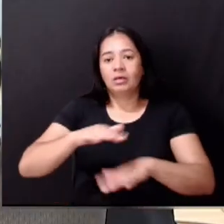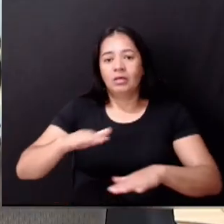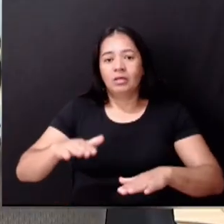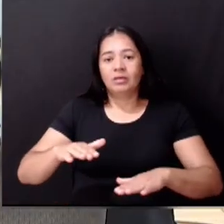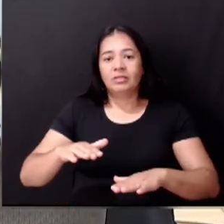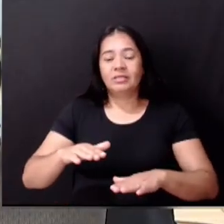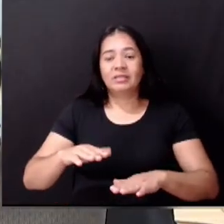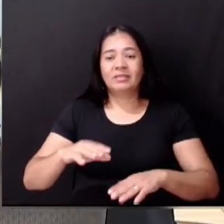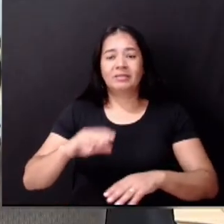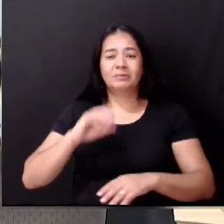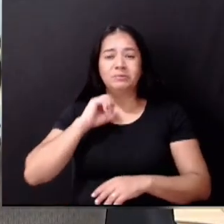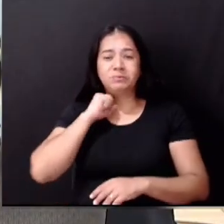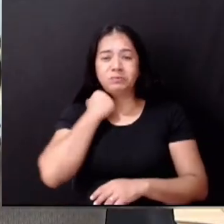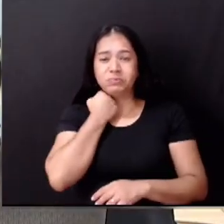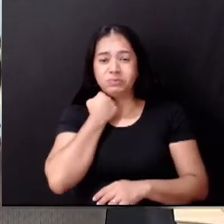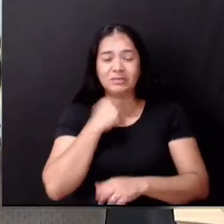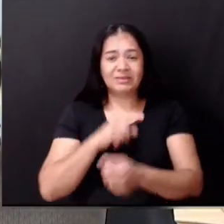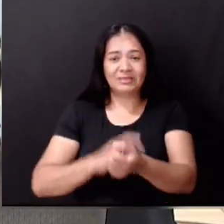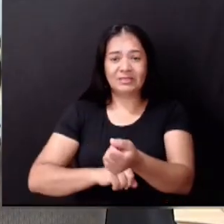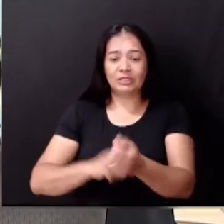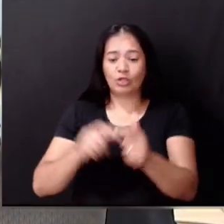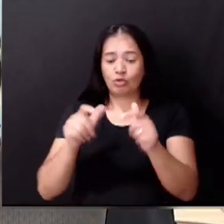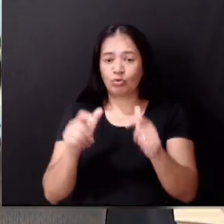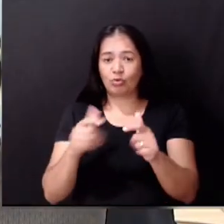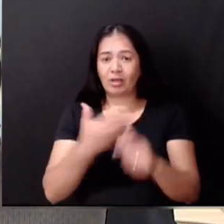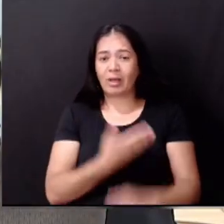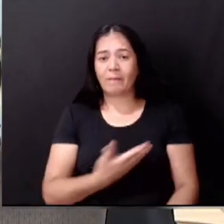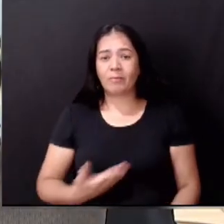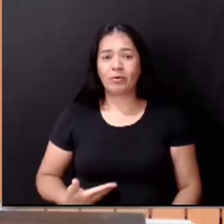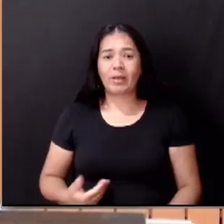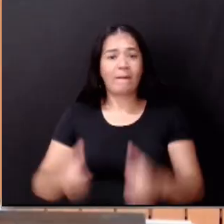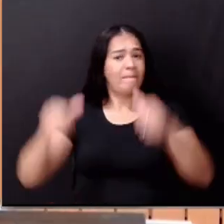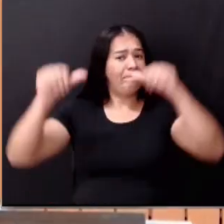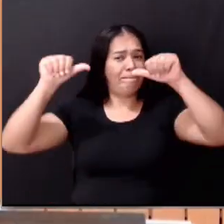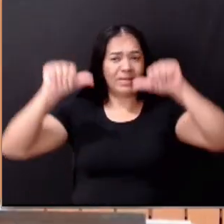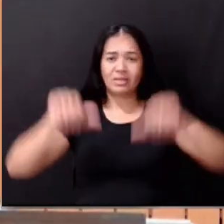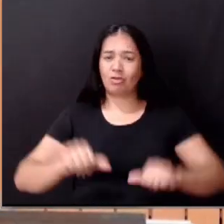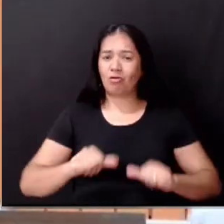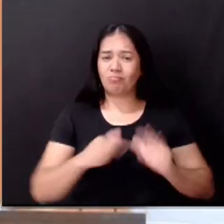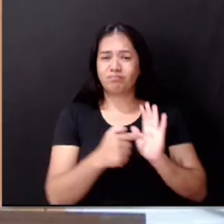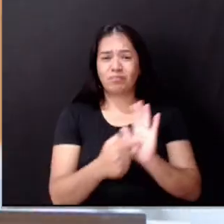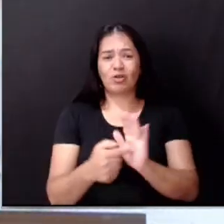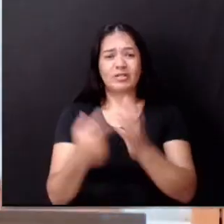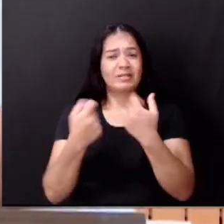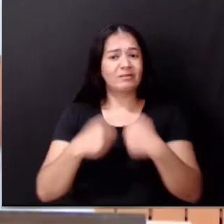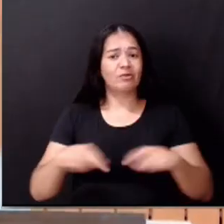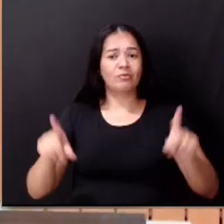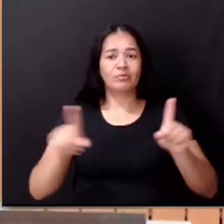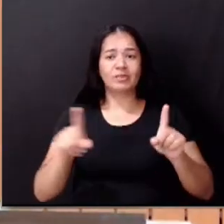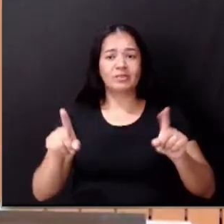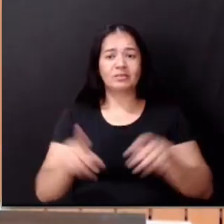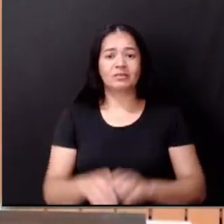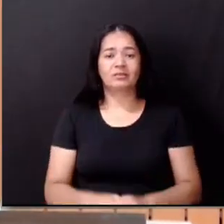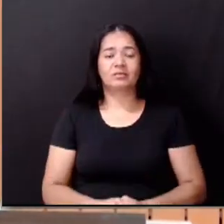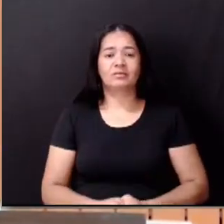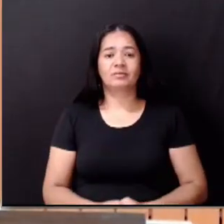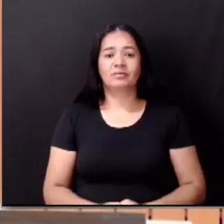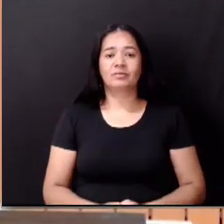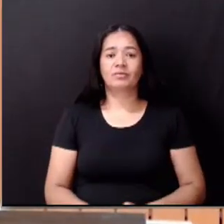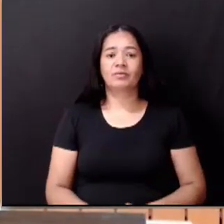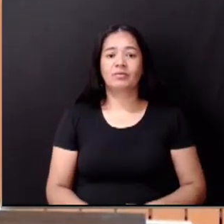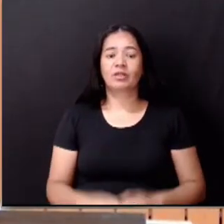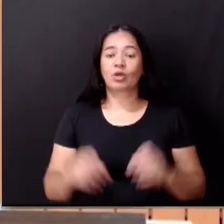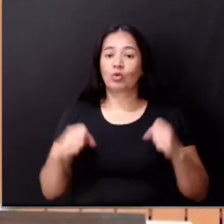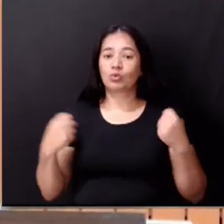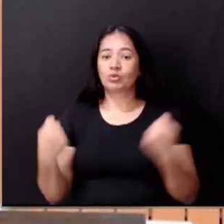no ambiente público, é uma exposição desnecessária. O primeiro dia de seminário contou ainda com